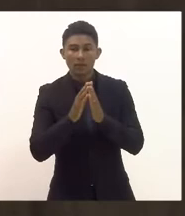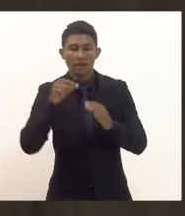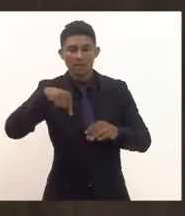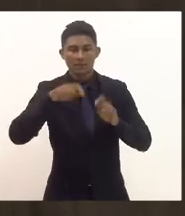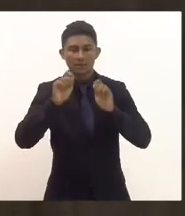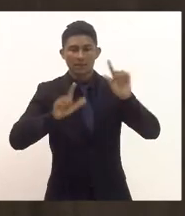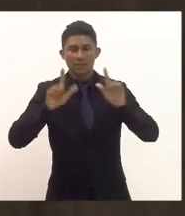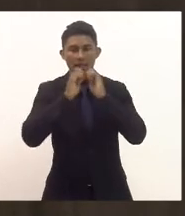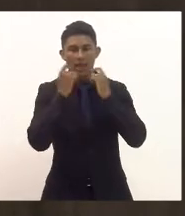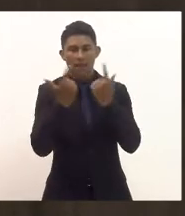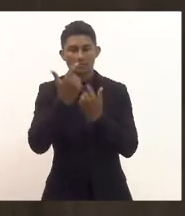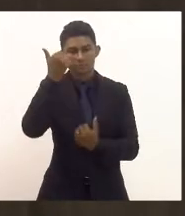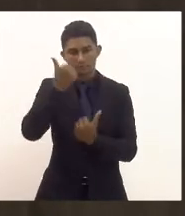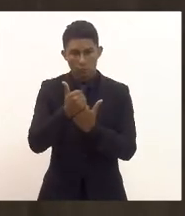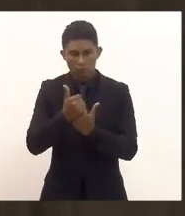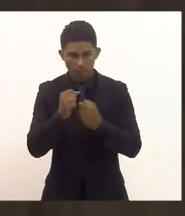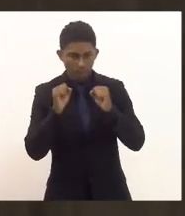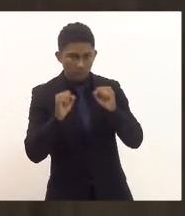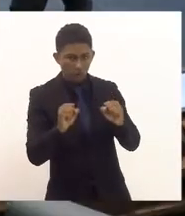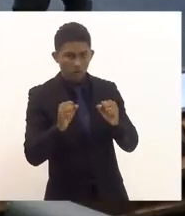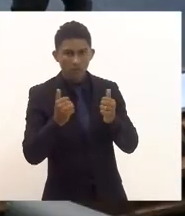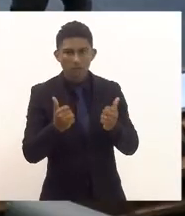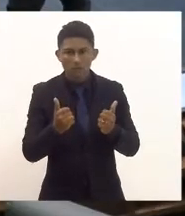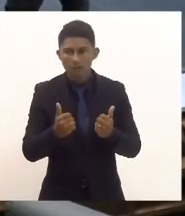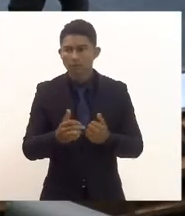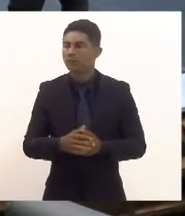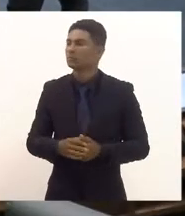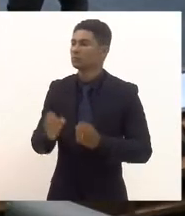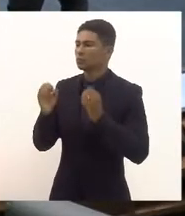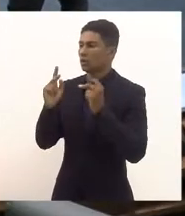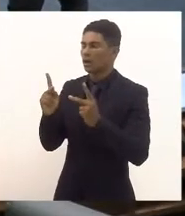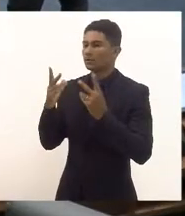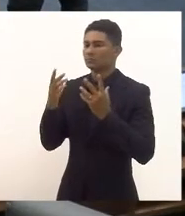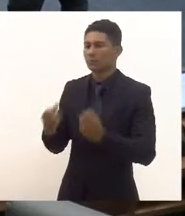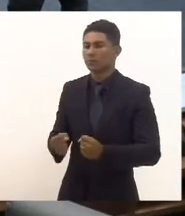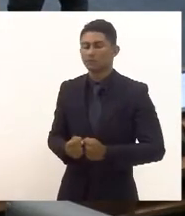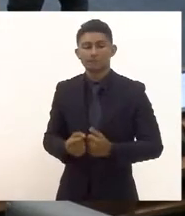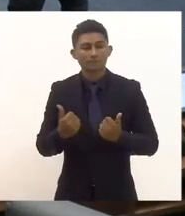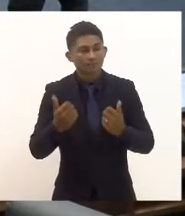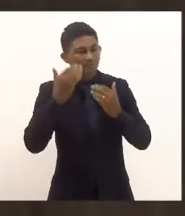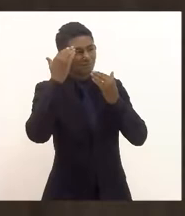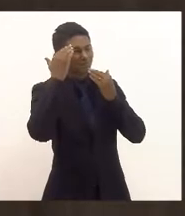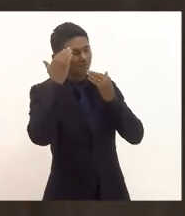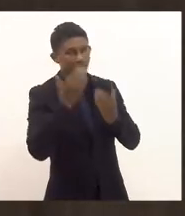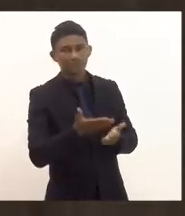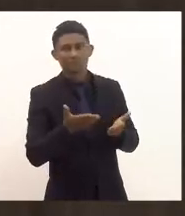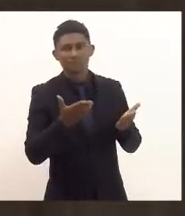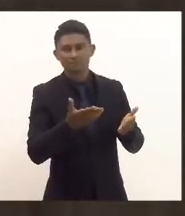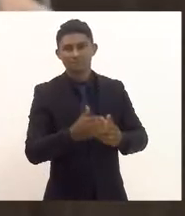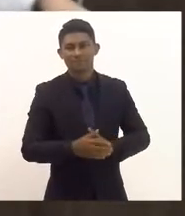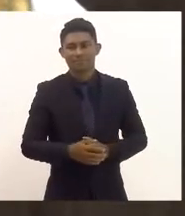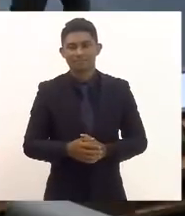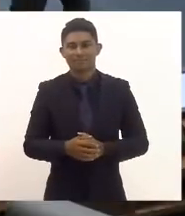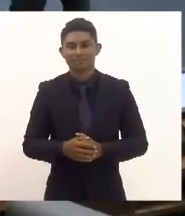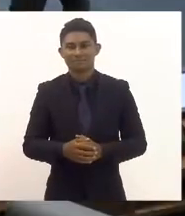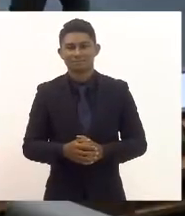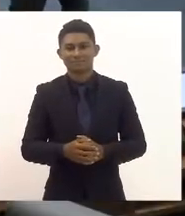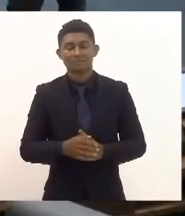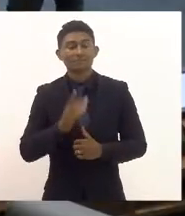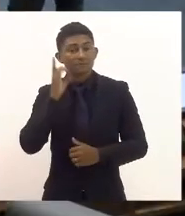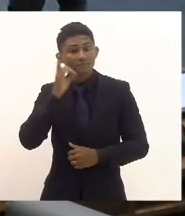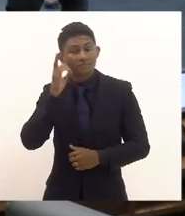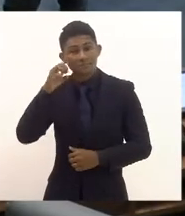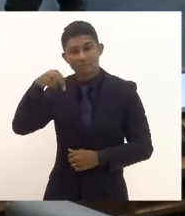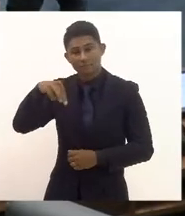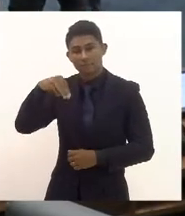apoio da nossa TV alerj Ok pode ser presidente deferido o pedido de vossa excelência' obrigado Mais uma vez mais Senador o resultado da